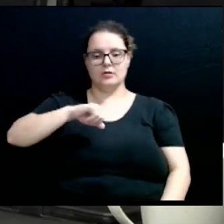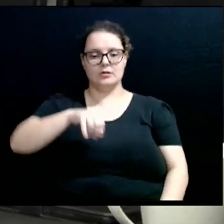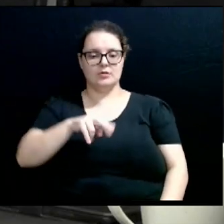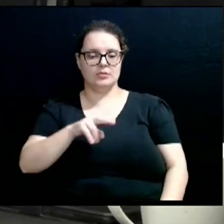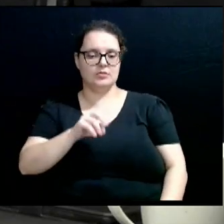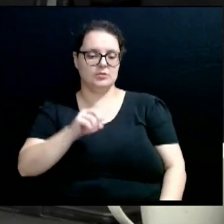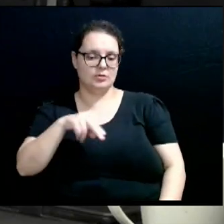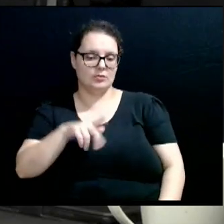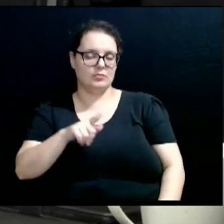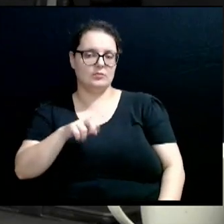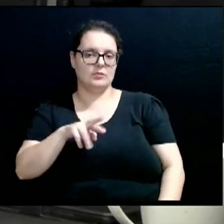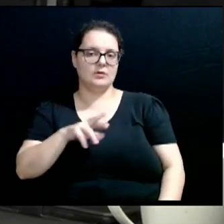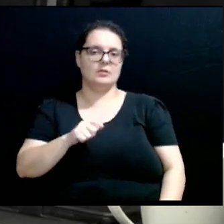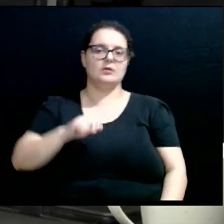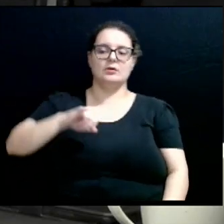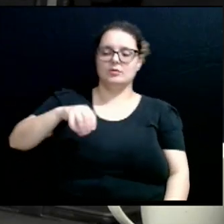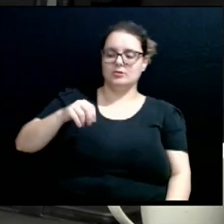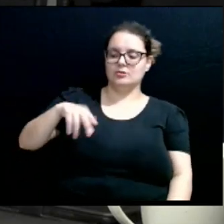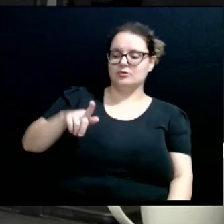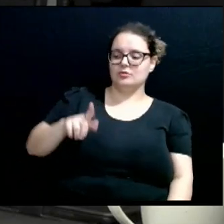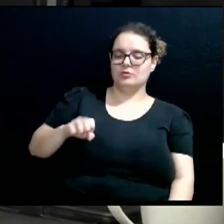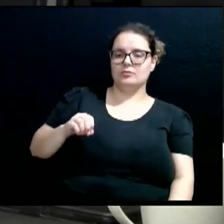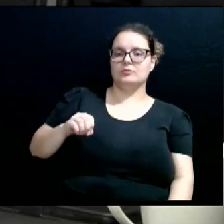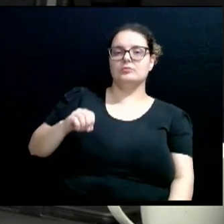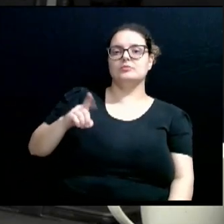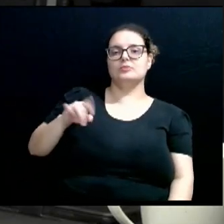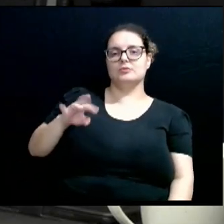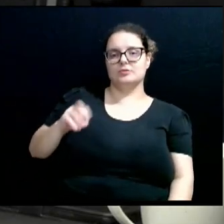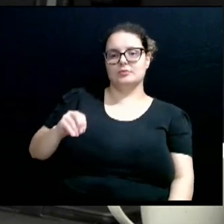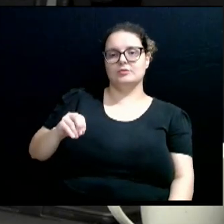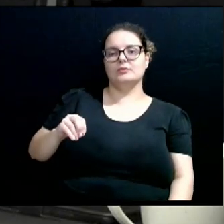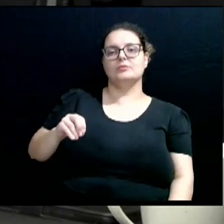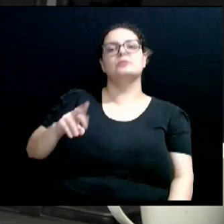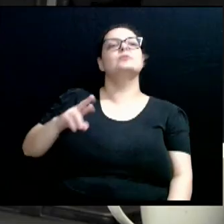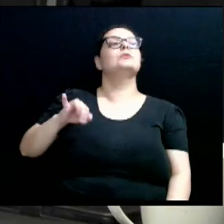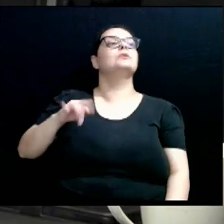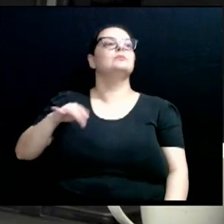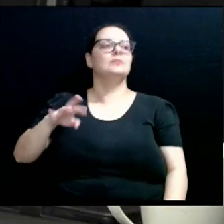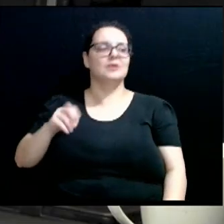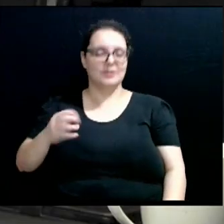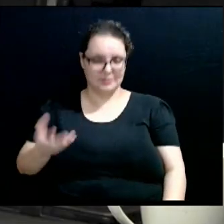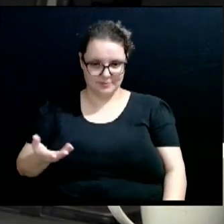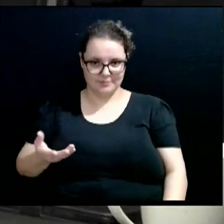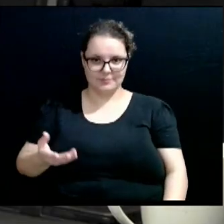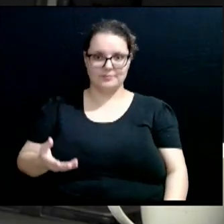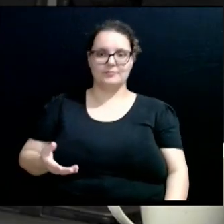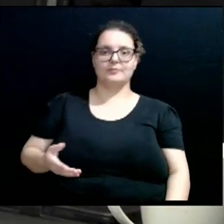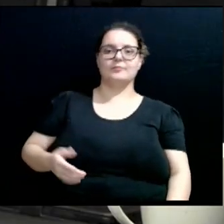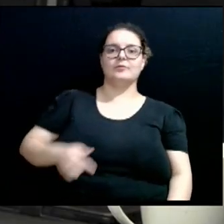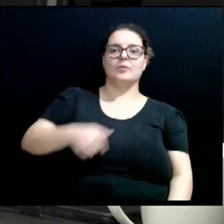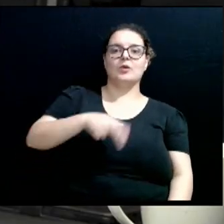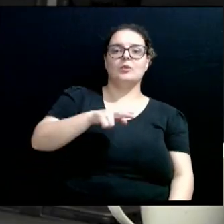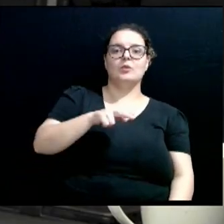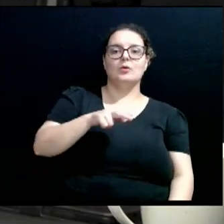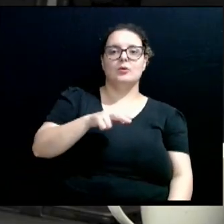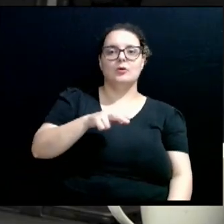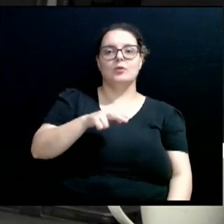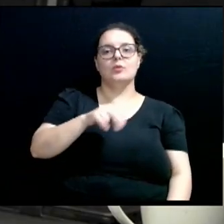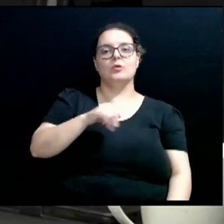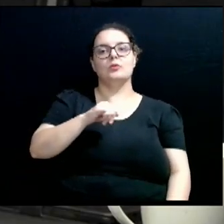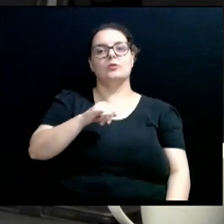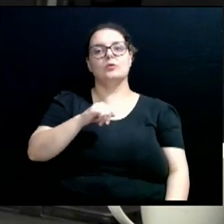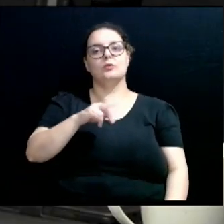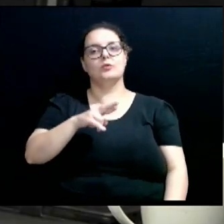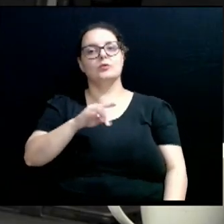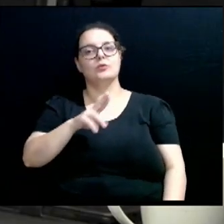Dito Pereira, ou melhor, Dito Ribeiro. Como turbandista ou turbantista,